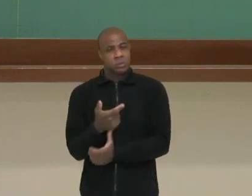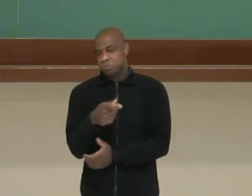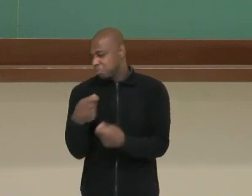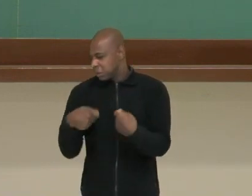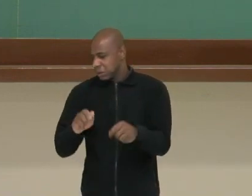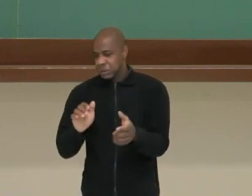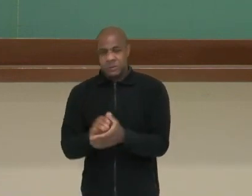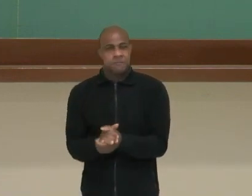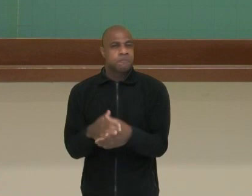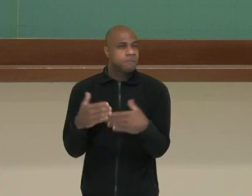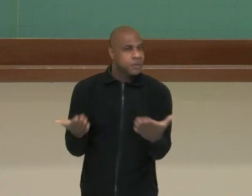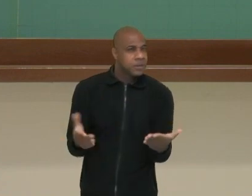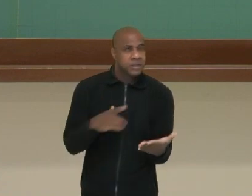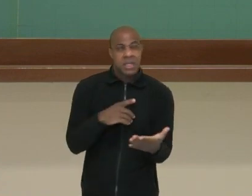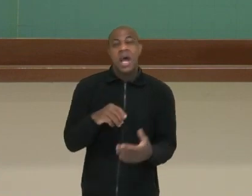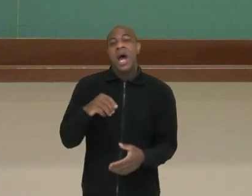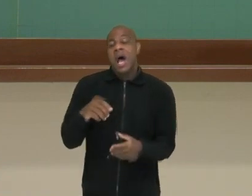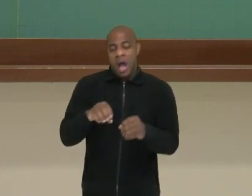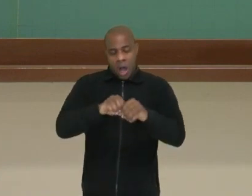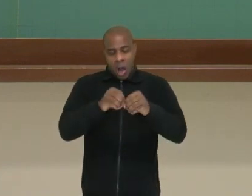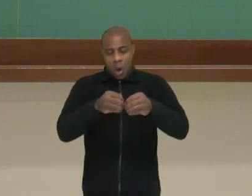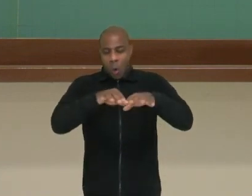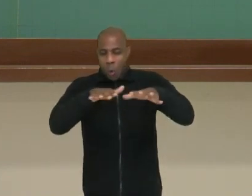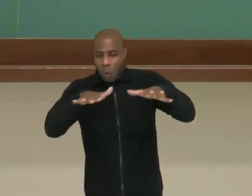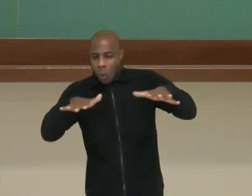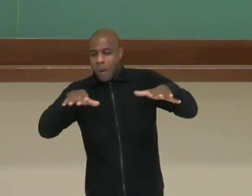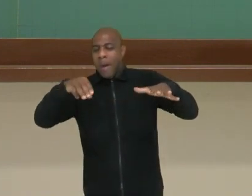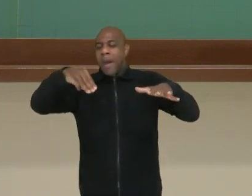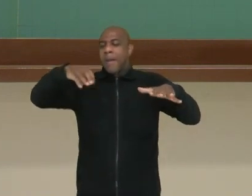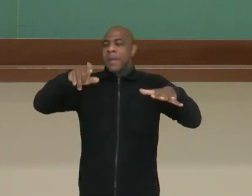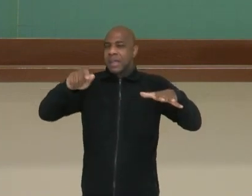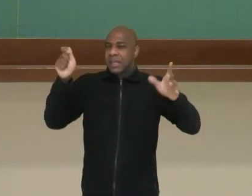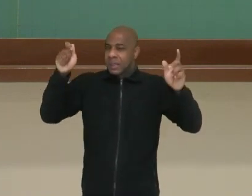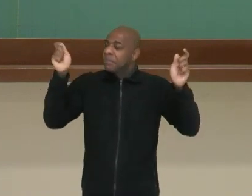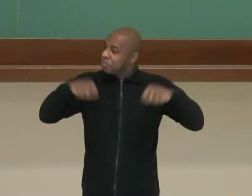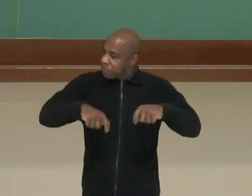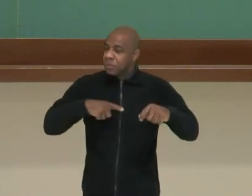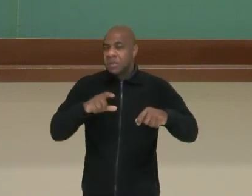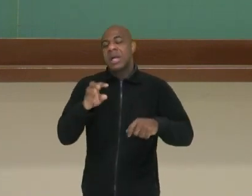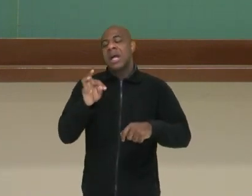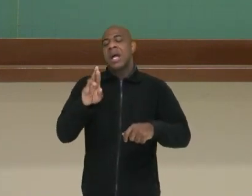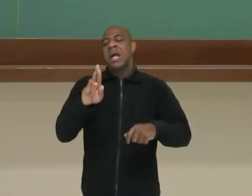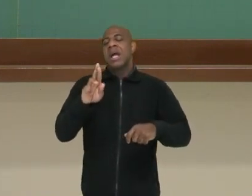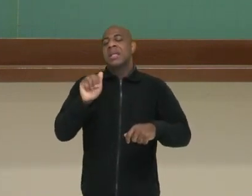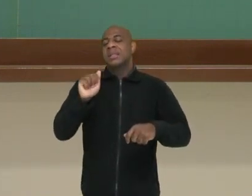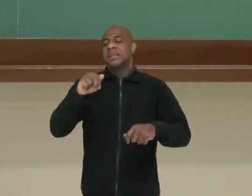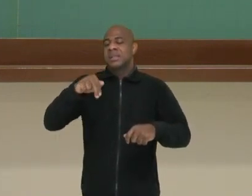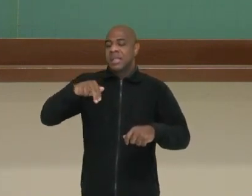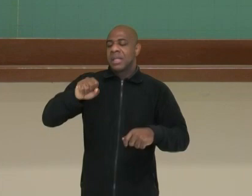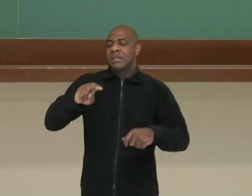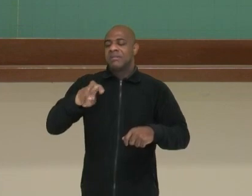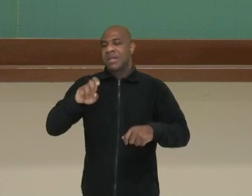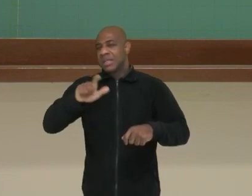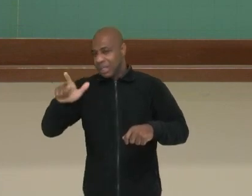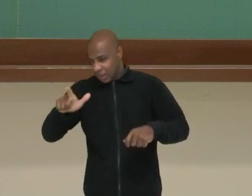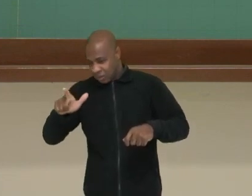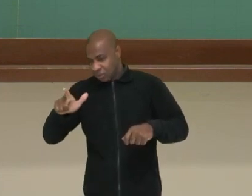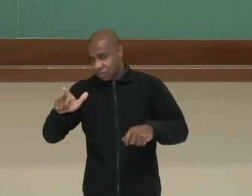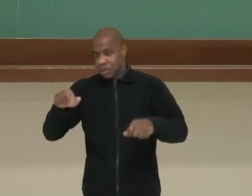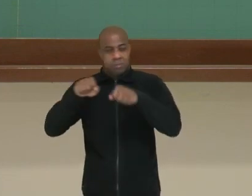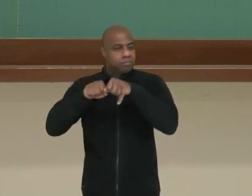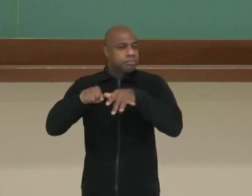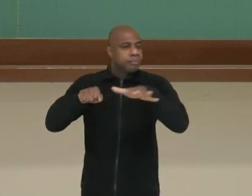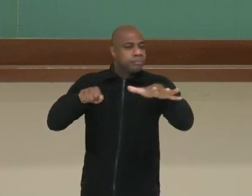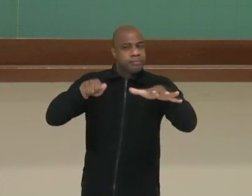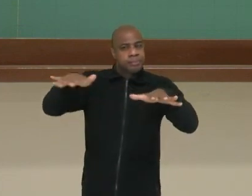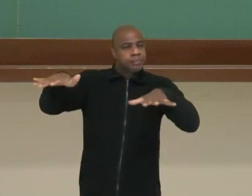que também que uma onda mecânica ela pode ser transversal, né, quando a fonte vibra numa direção e ela vai para outras direções, e ela pode